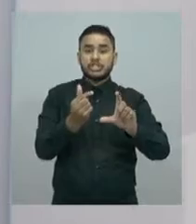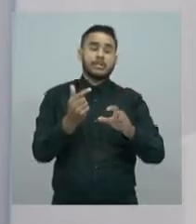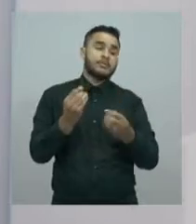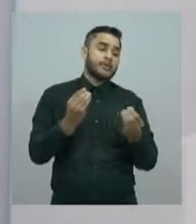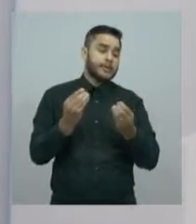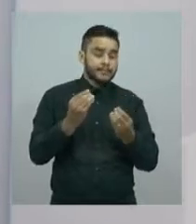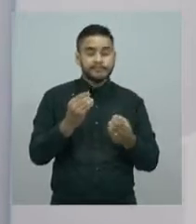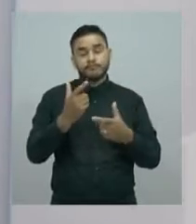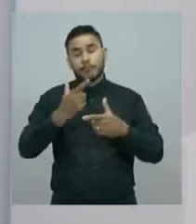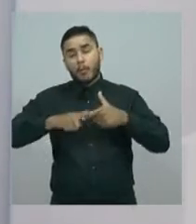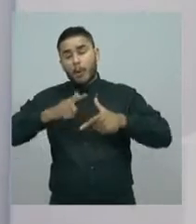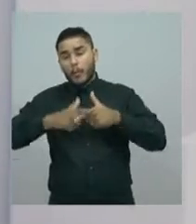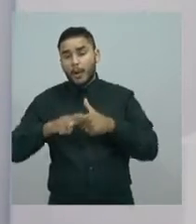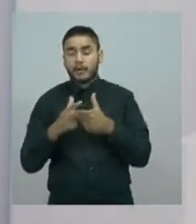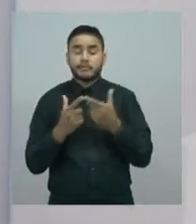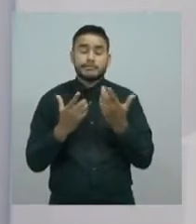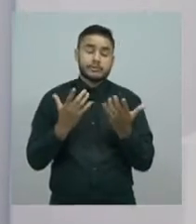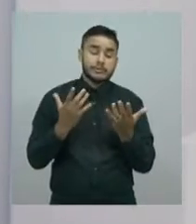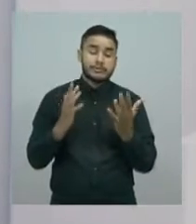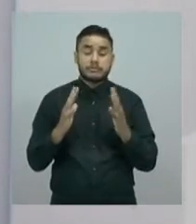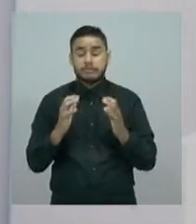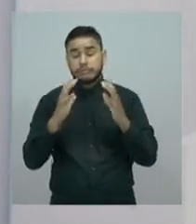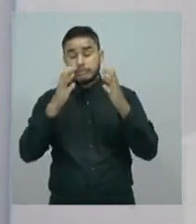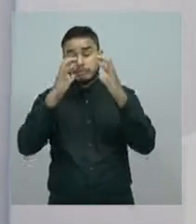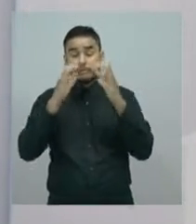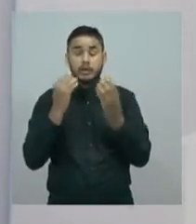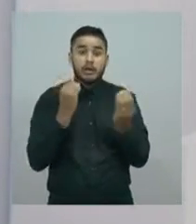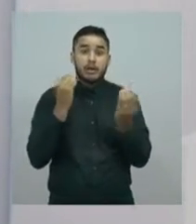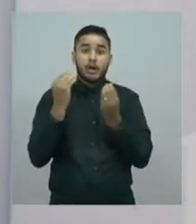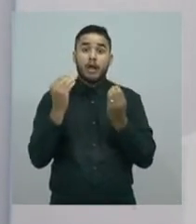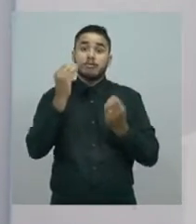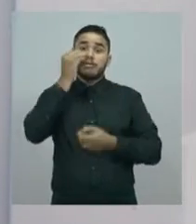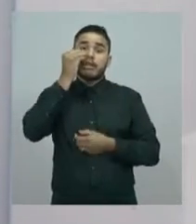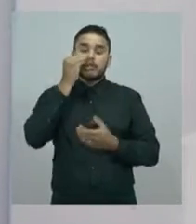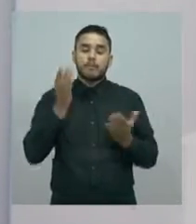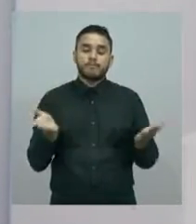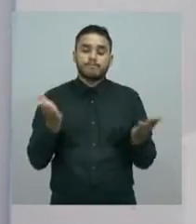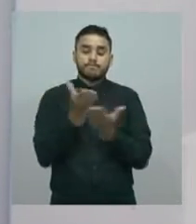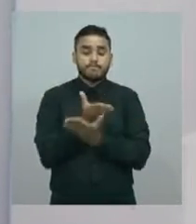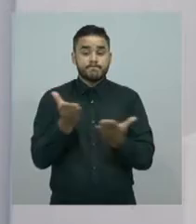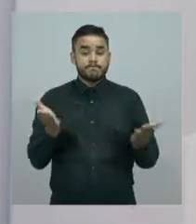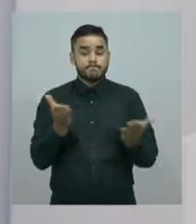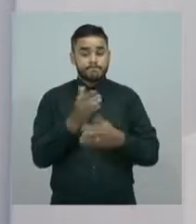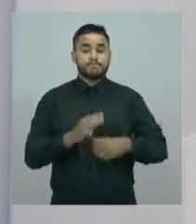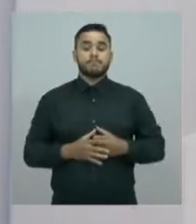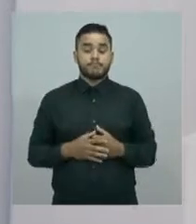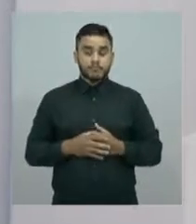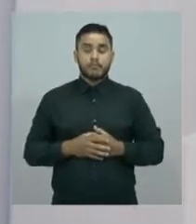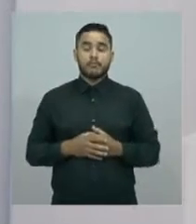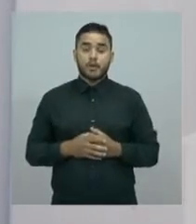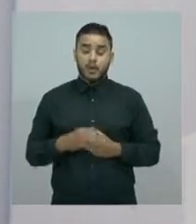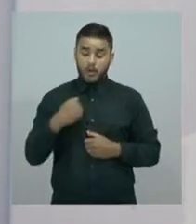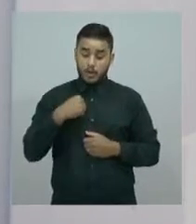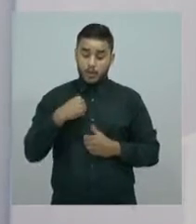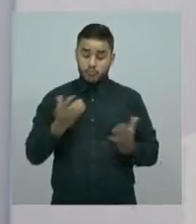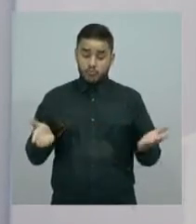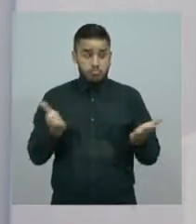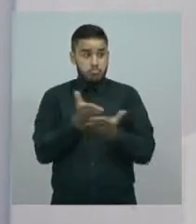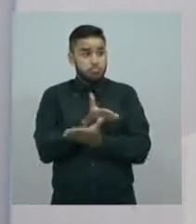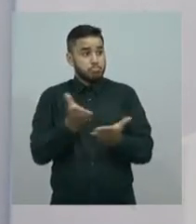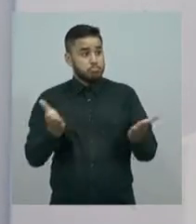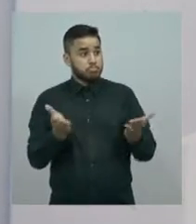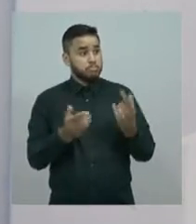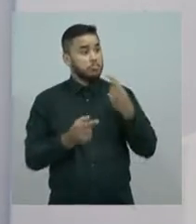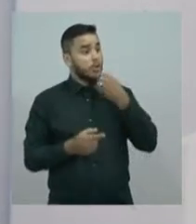elas. A função do mediador é fazer com que as partes, motivar as partes, levar as partes a